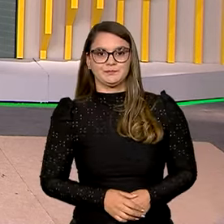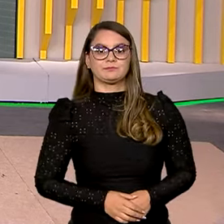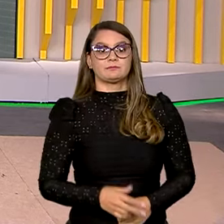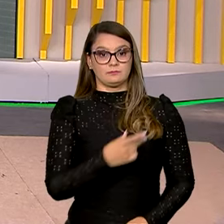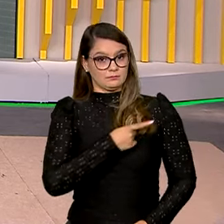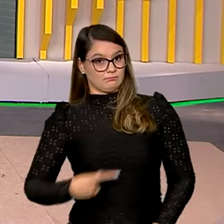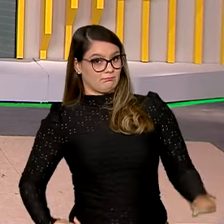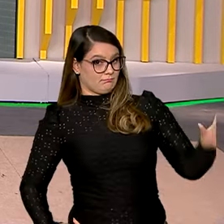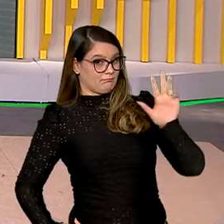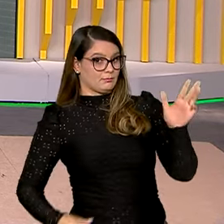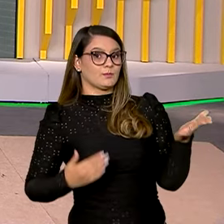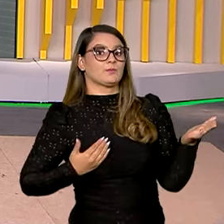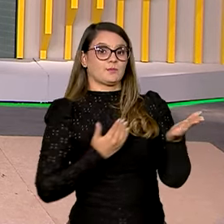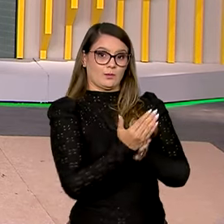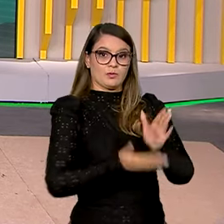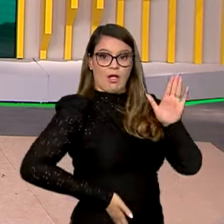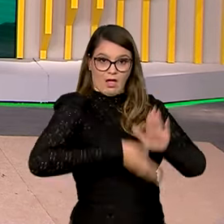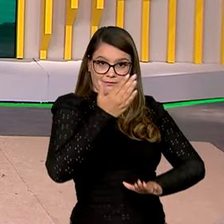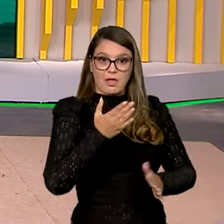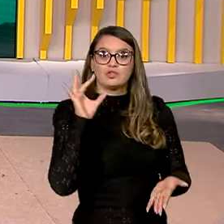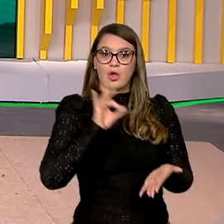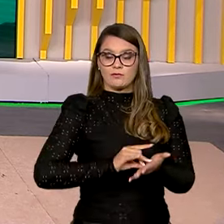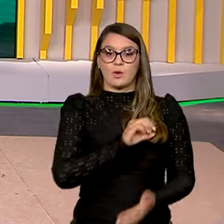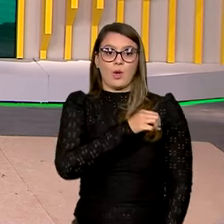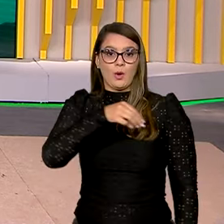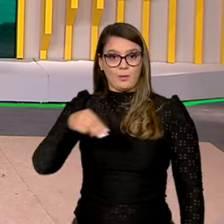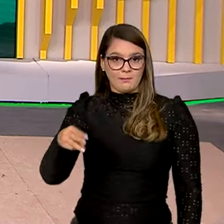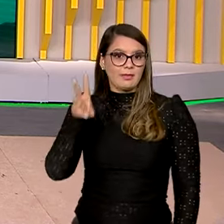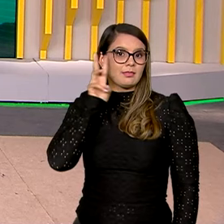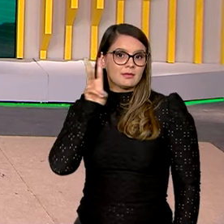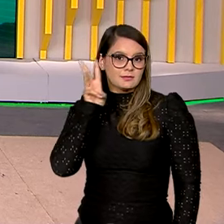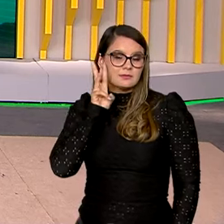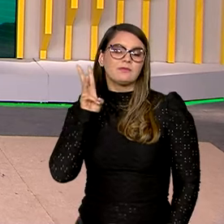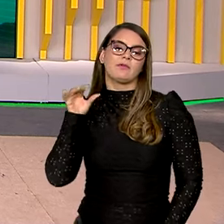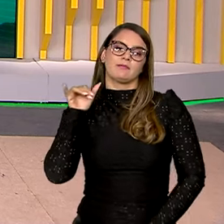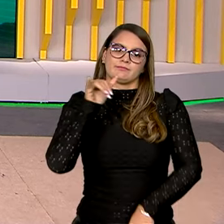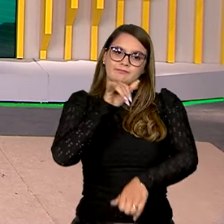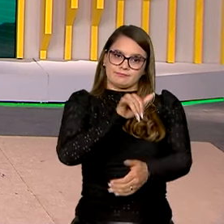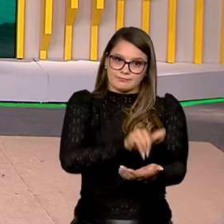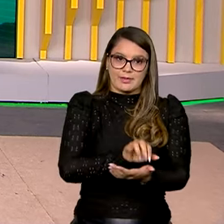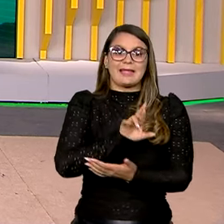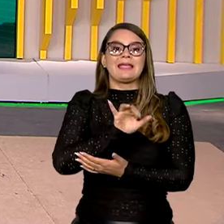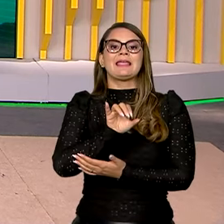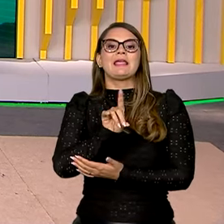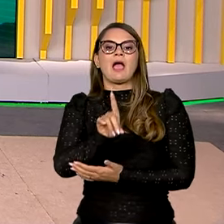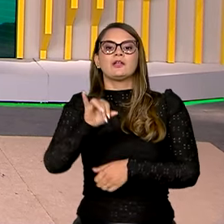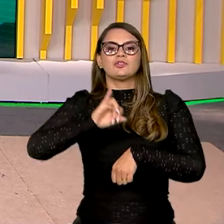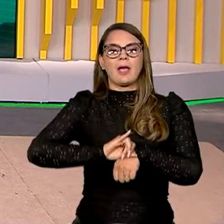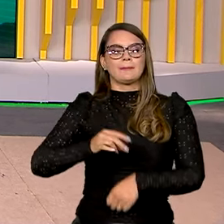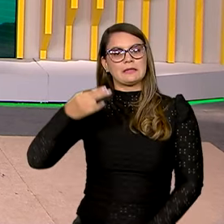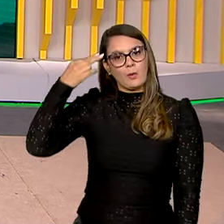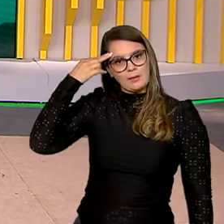o presidente Lula iniciou a viagem oficial ao Oriente Médio e nesta terça-feira desembarcou em riad capital da